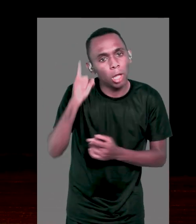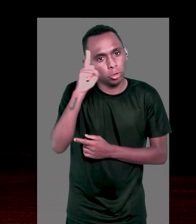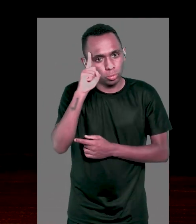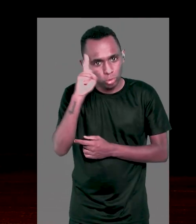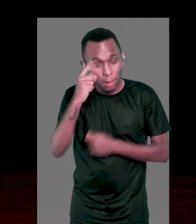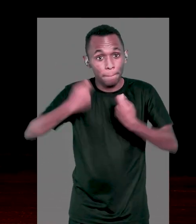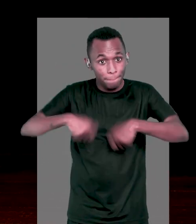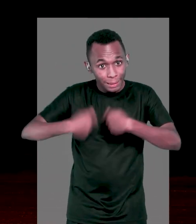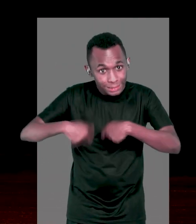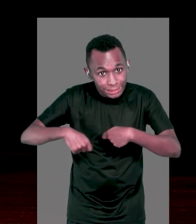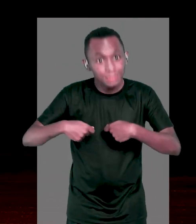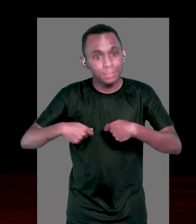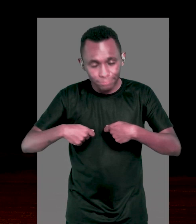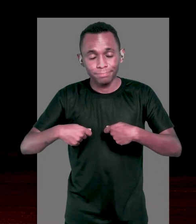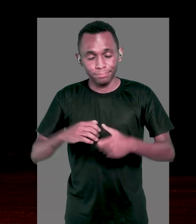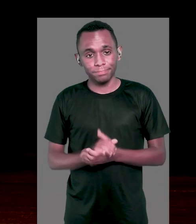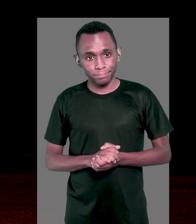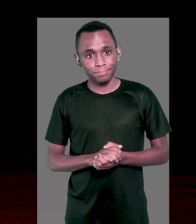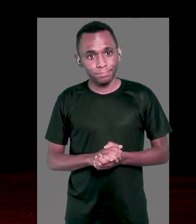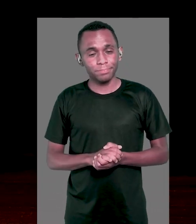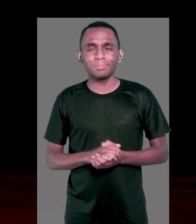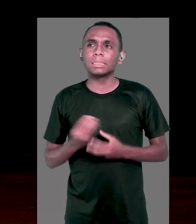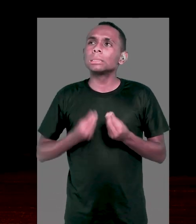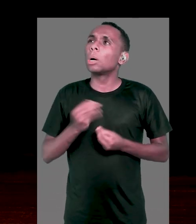como é que era aquela música nós não queremos